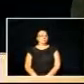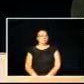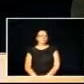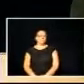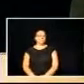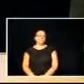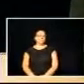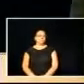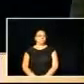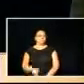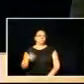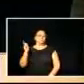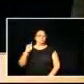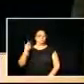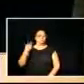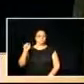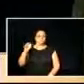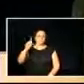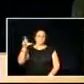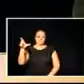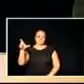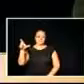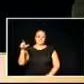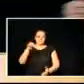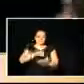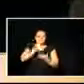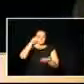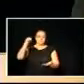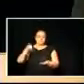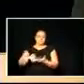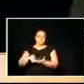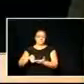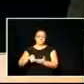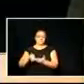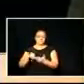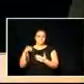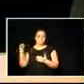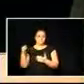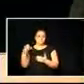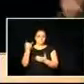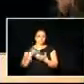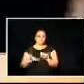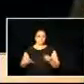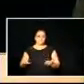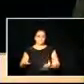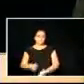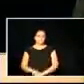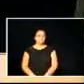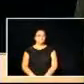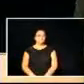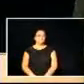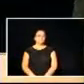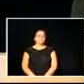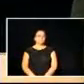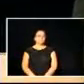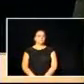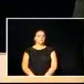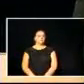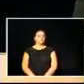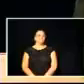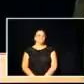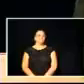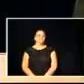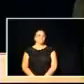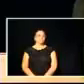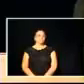verdade não é aumento, foi simplesmente a reposição inflacionária dos servidores. Nós estamos votando o projeto dos servidores da Unital, nós estamos